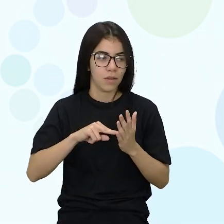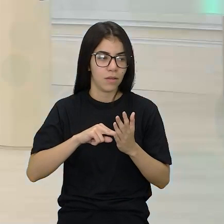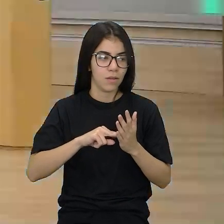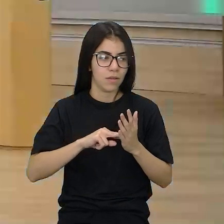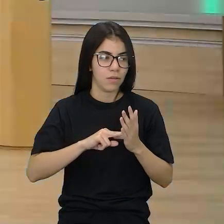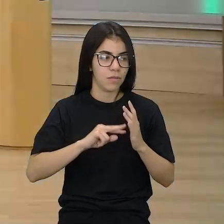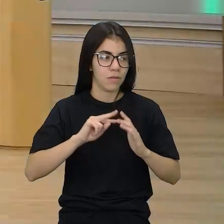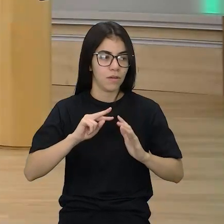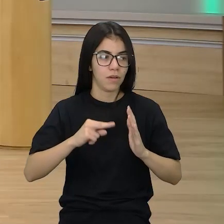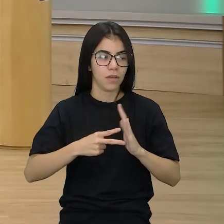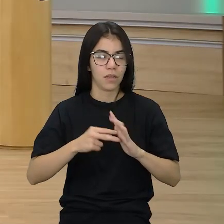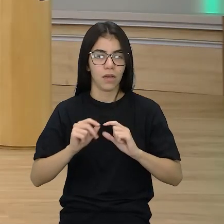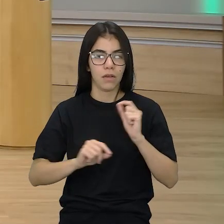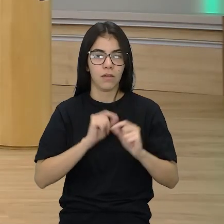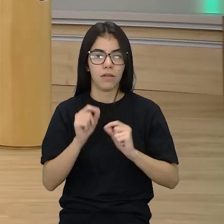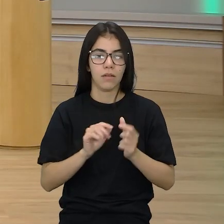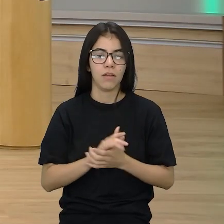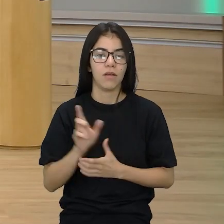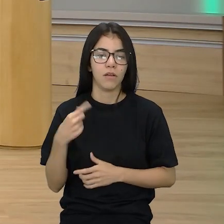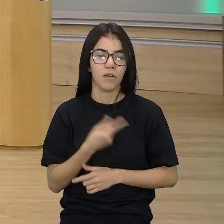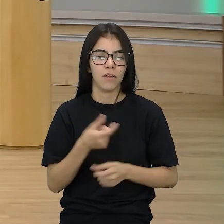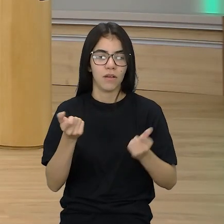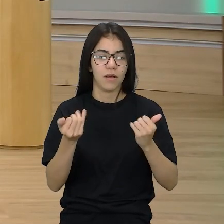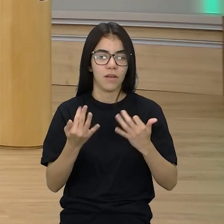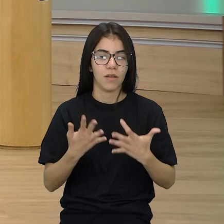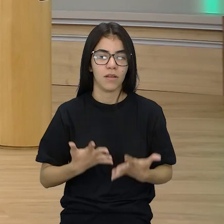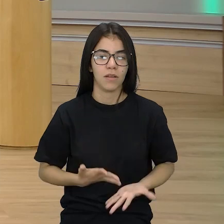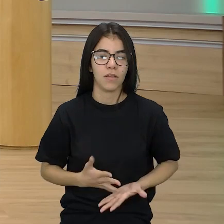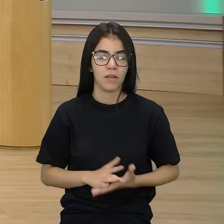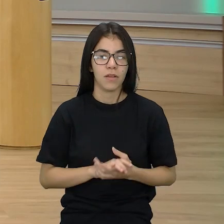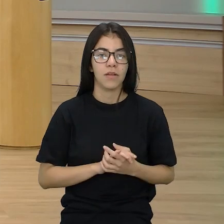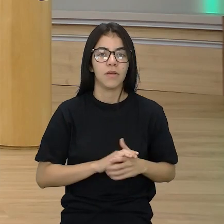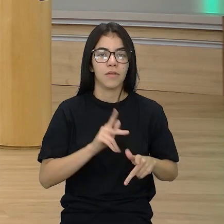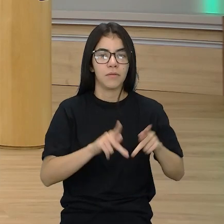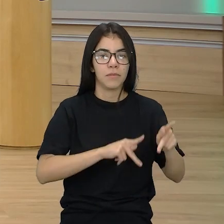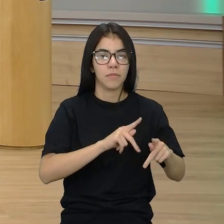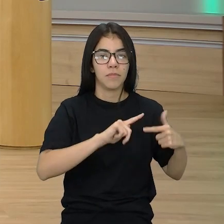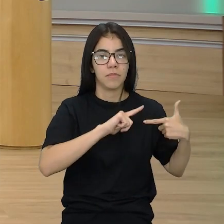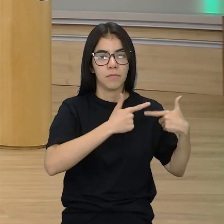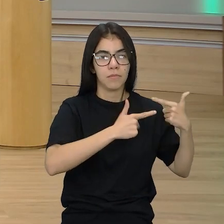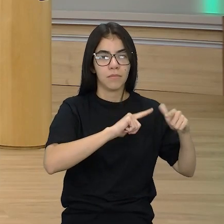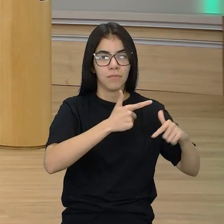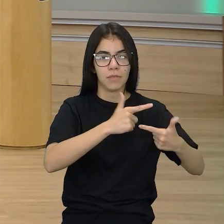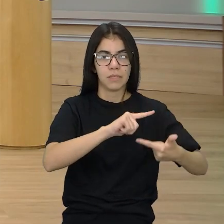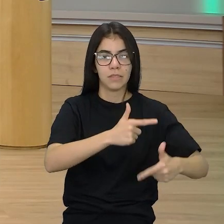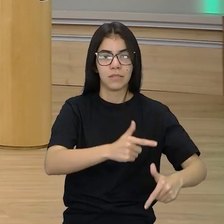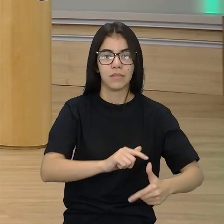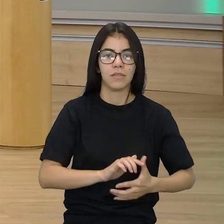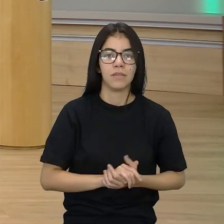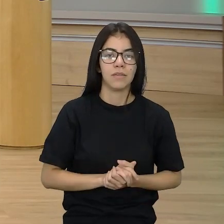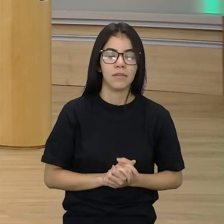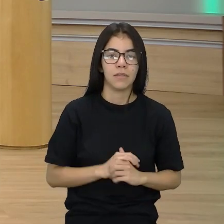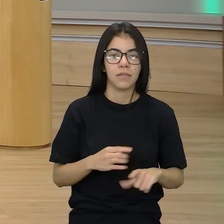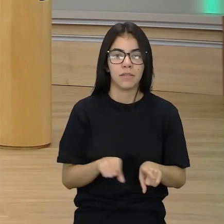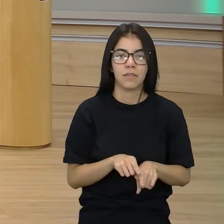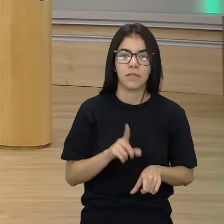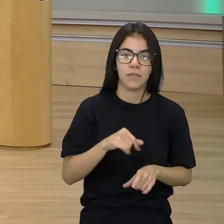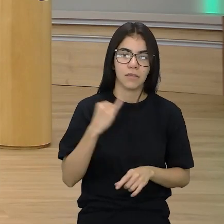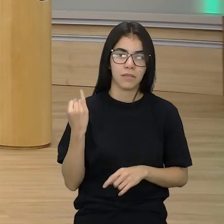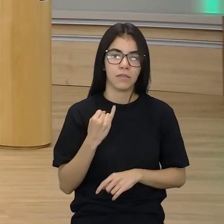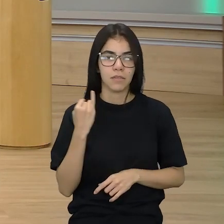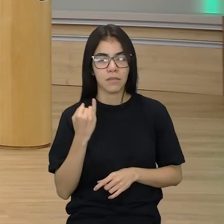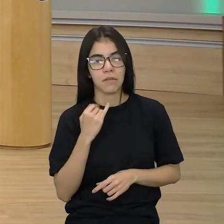povo tradicional? Então hoje nós iremos falar um pouquinho mais sobre povos tradicionais e como os povos tradicionais são importantes aí